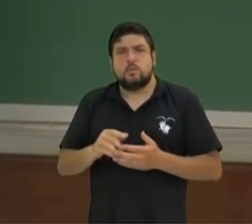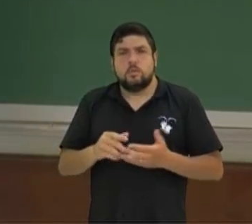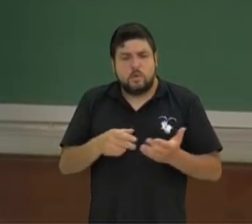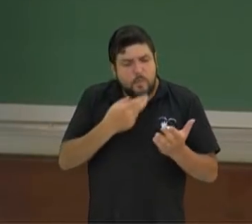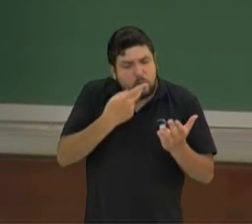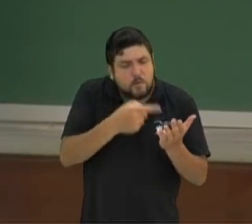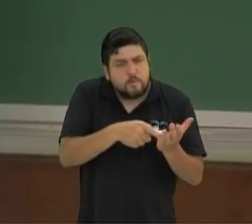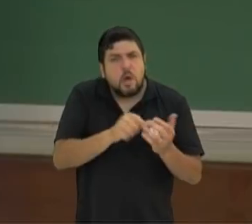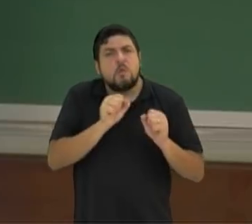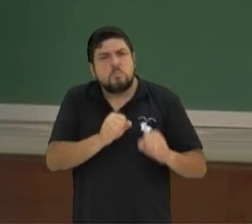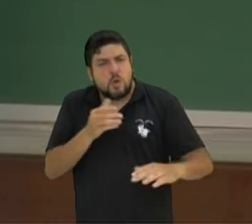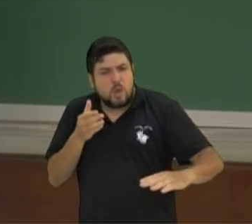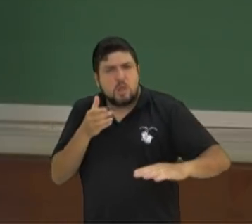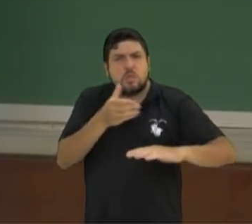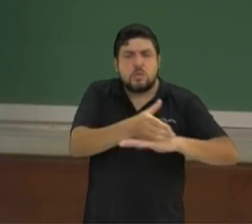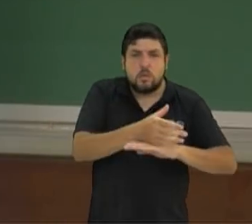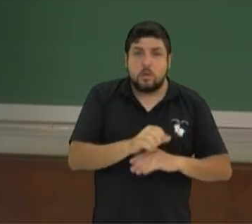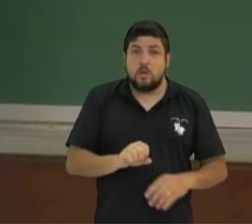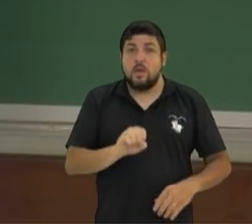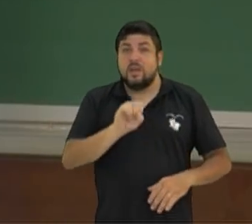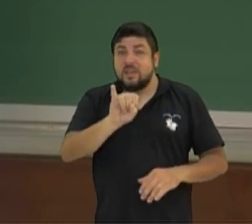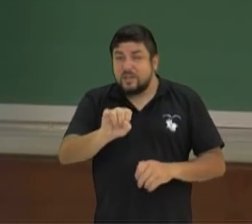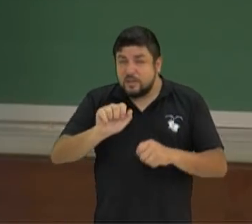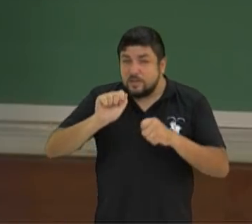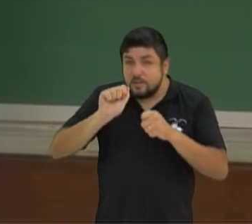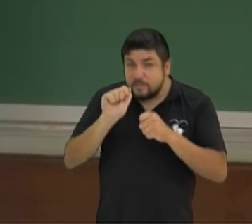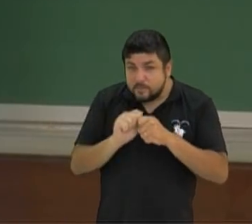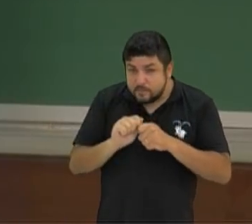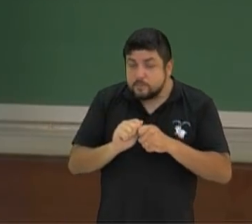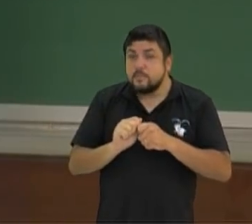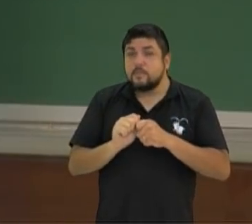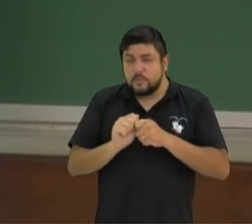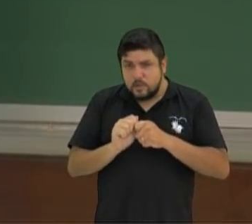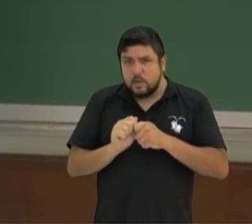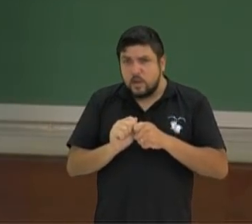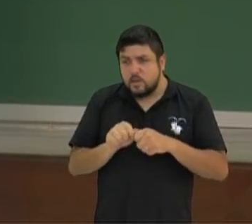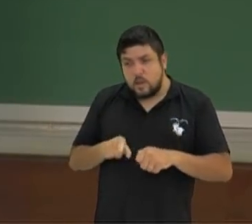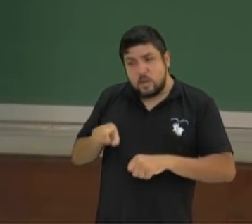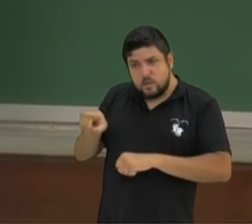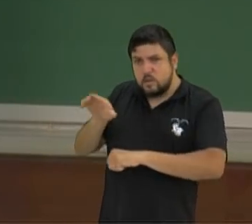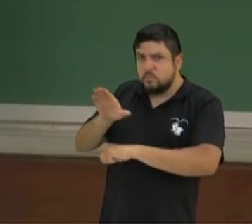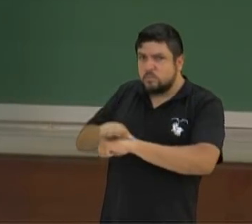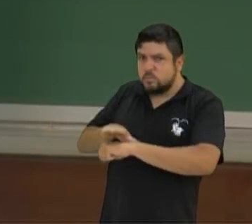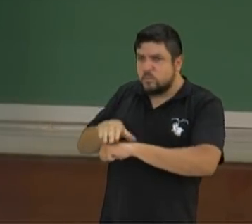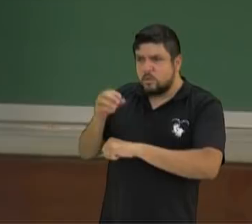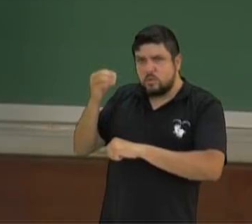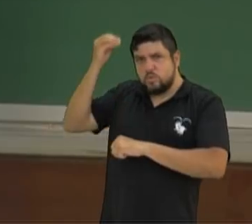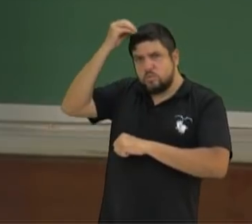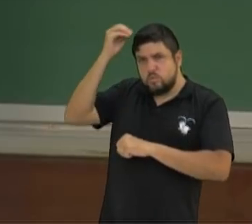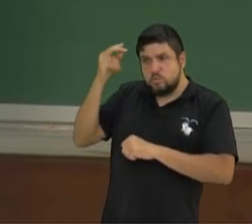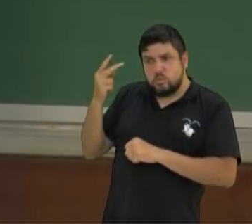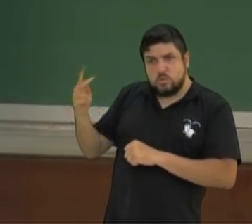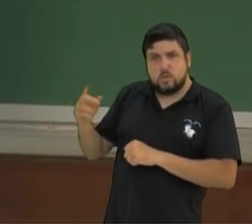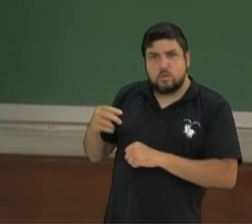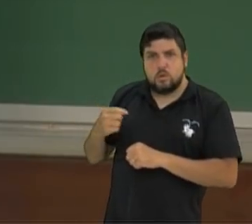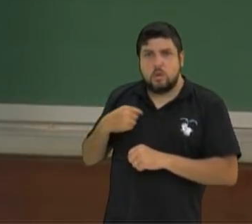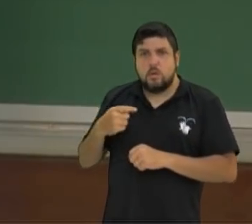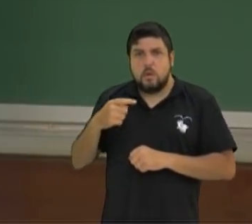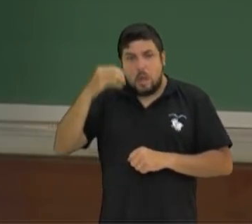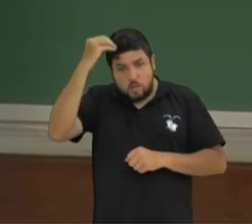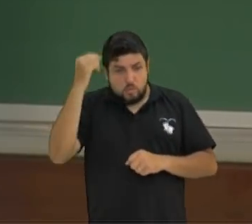de outra religião. Se alguém faz isso, manda fazer isso, é ele próprio que está assumindo. Não pode responsabilizar a